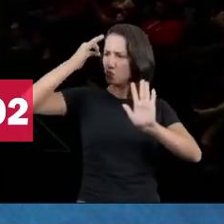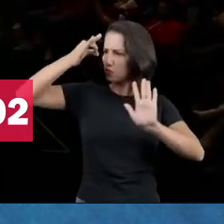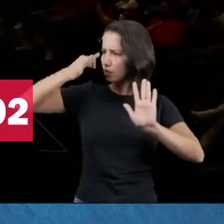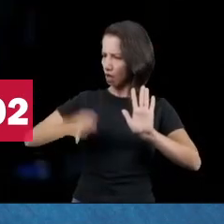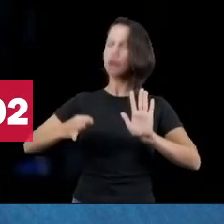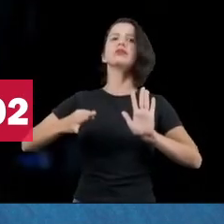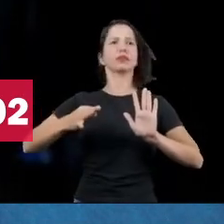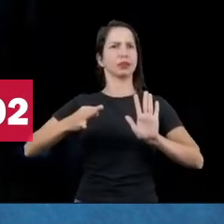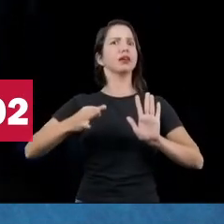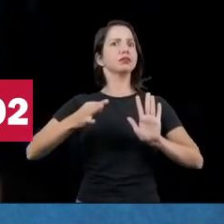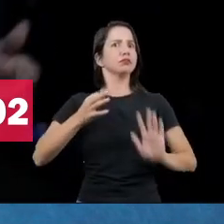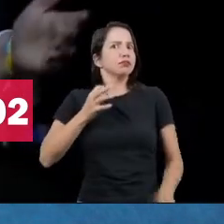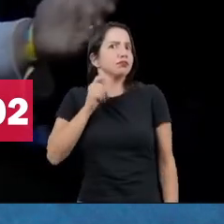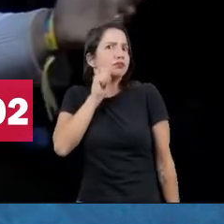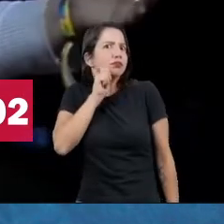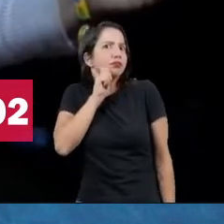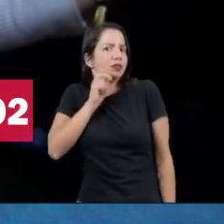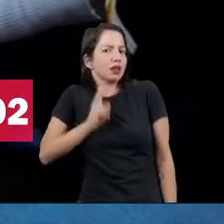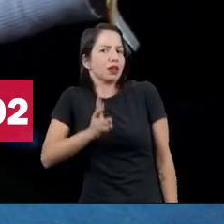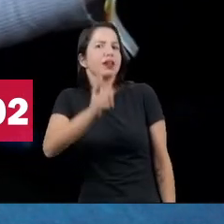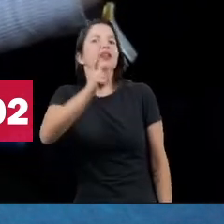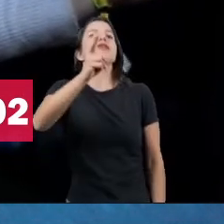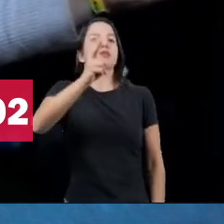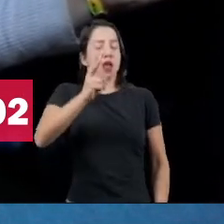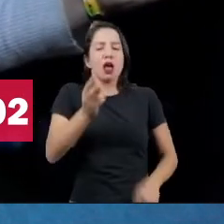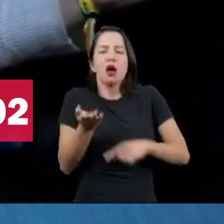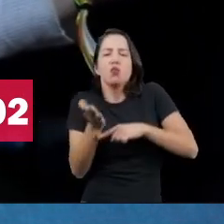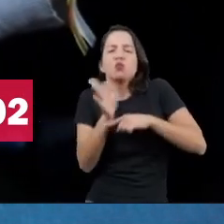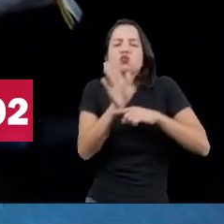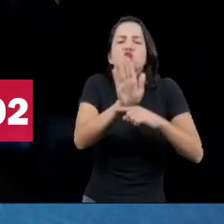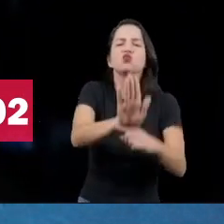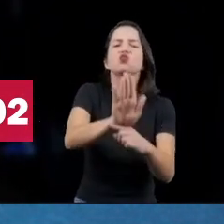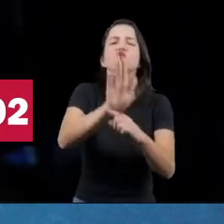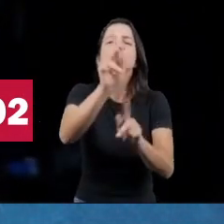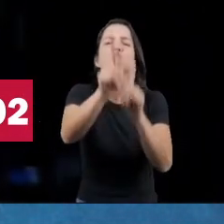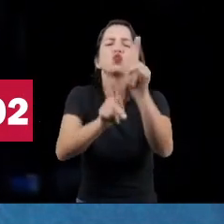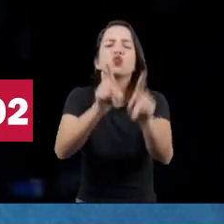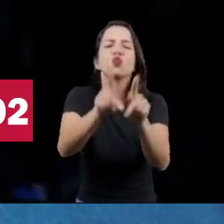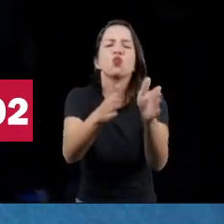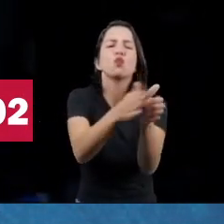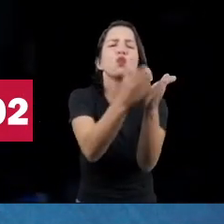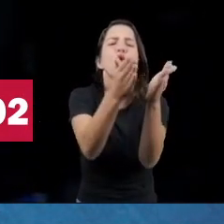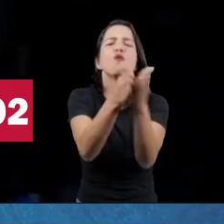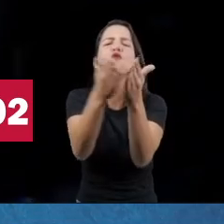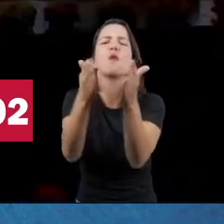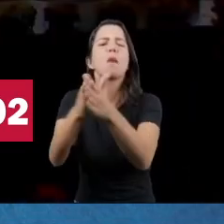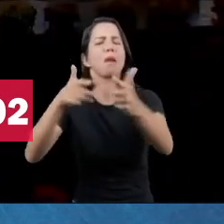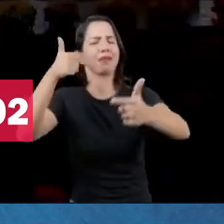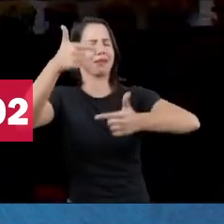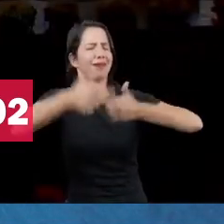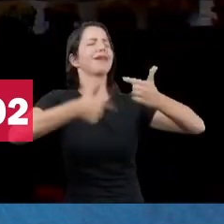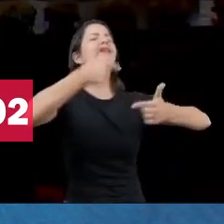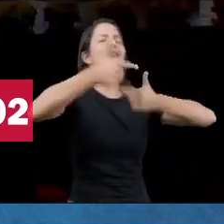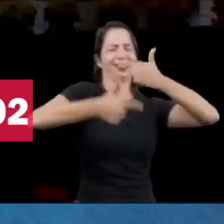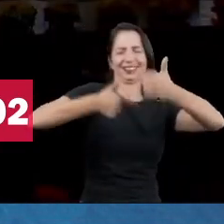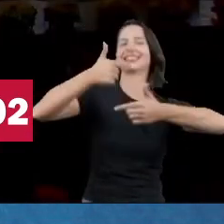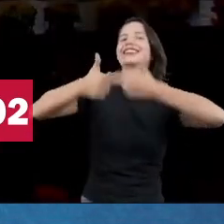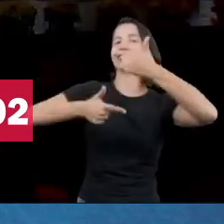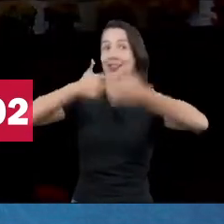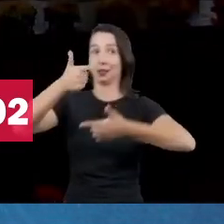do povo pobre, mais nobre trabalhador. É o desejo dessa